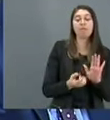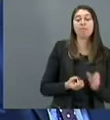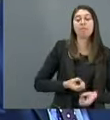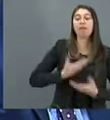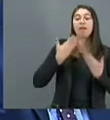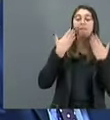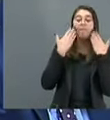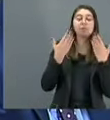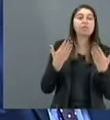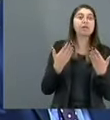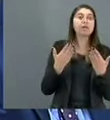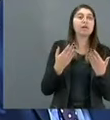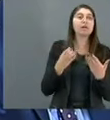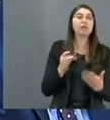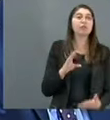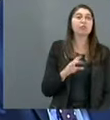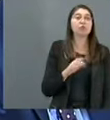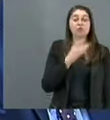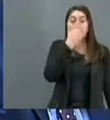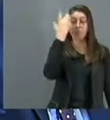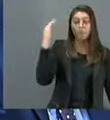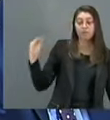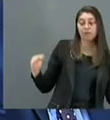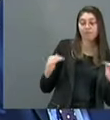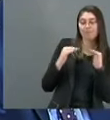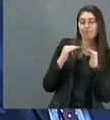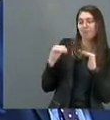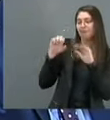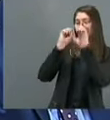Só podemos ter aquele que concorda com o sistema.